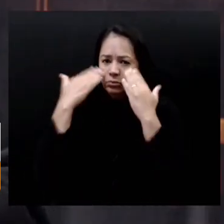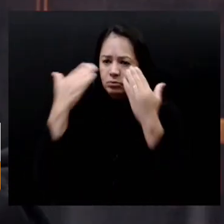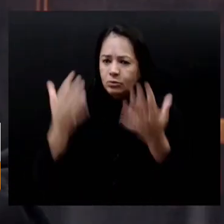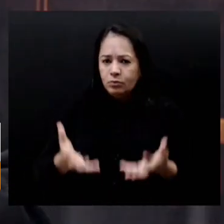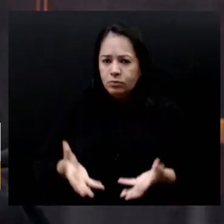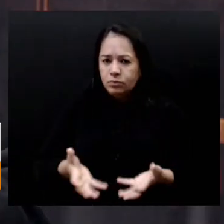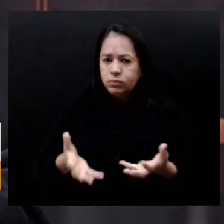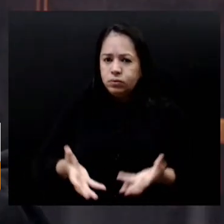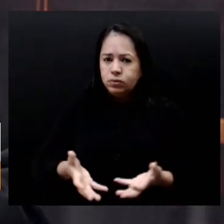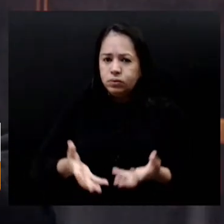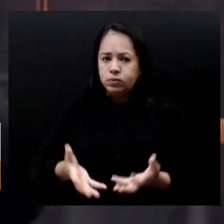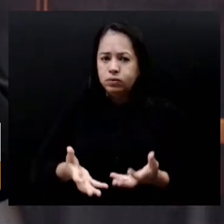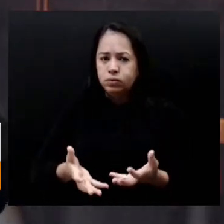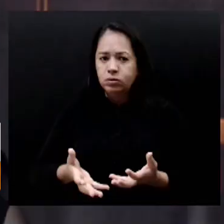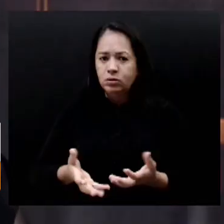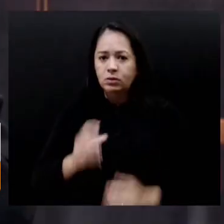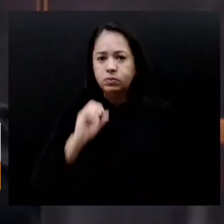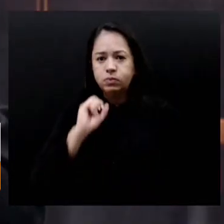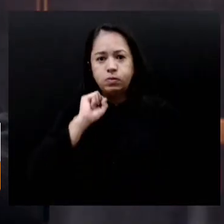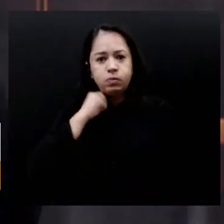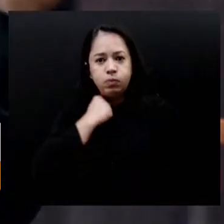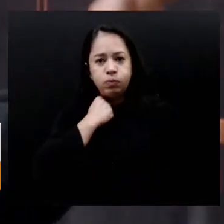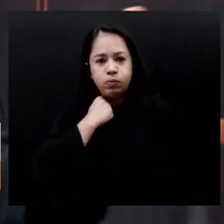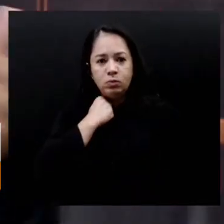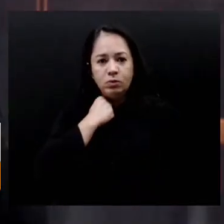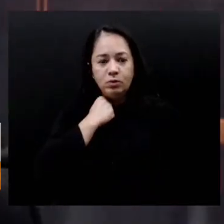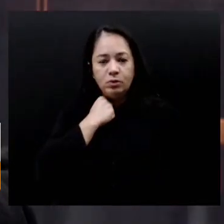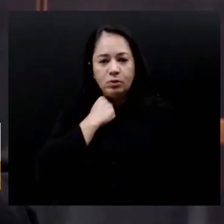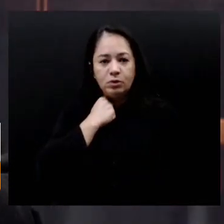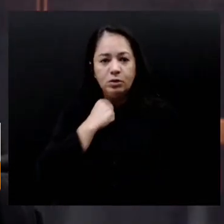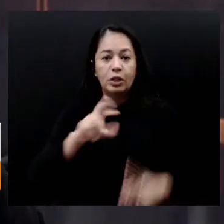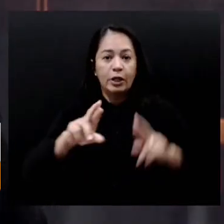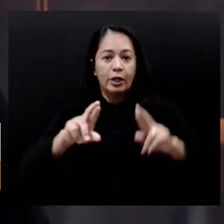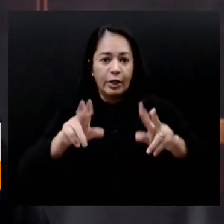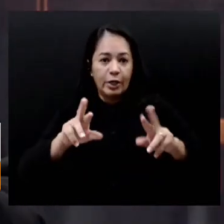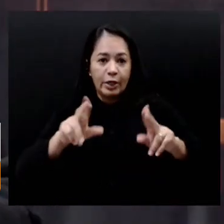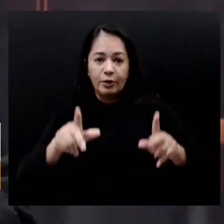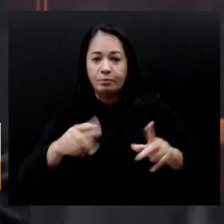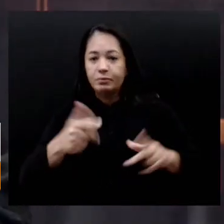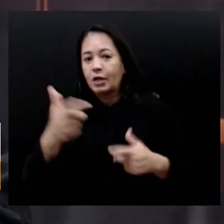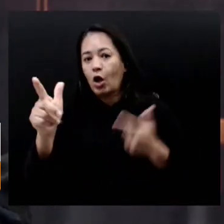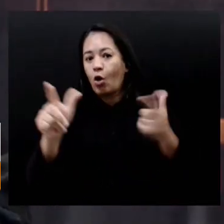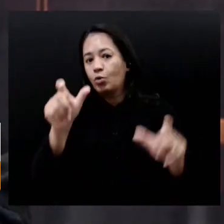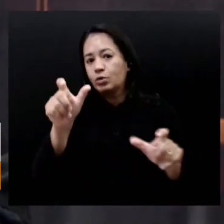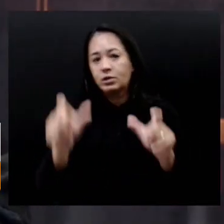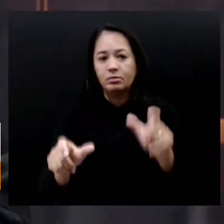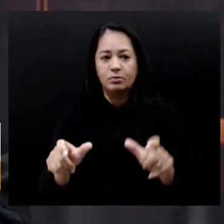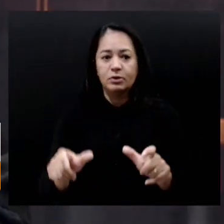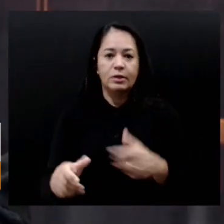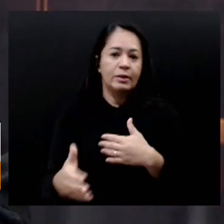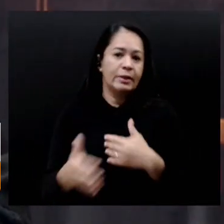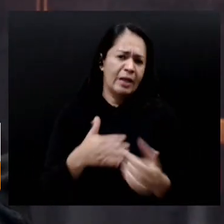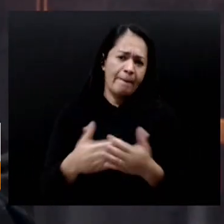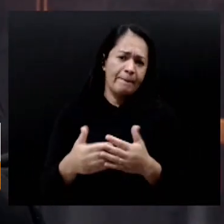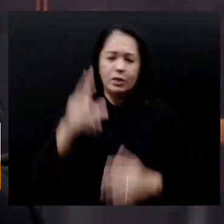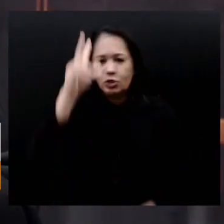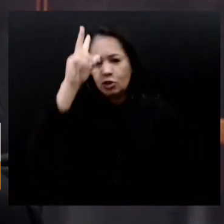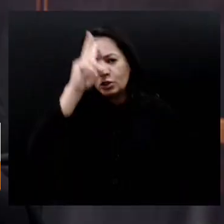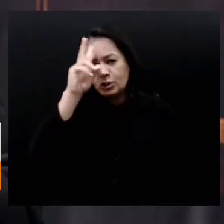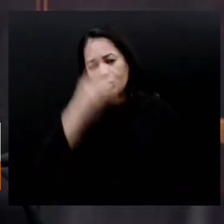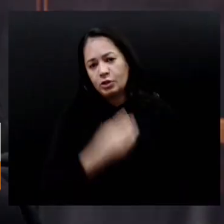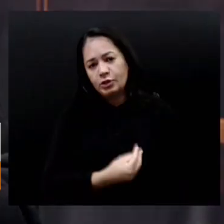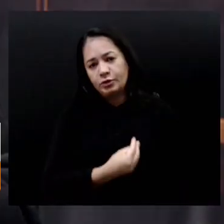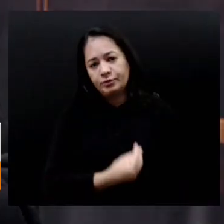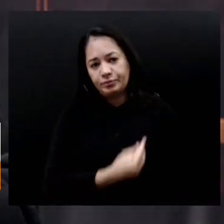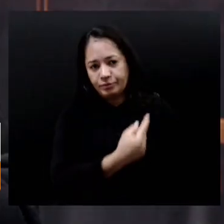é estressor para mim e que vai ser diferente para outras pessoas, vai depender muito da história de vida de cada um, a